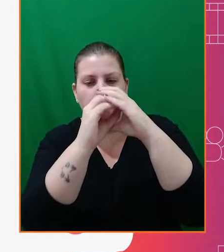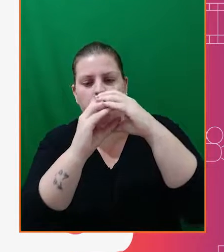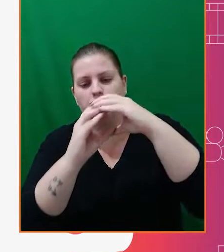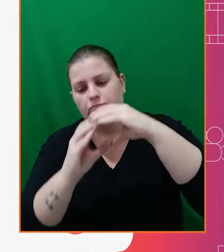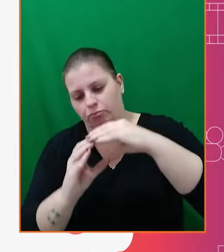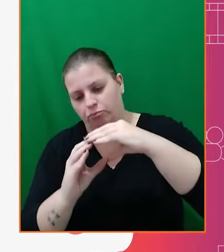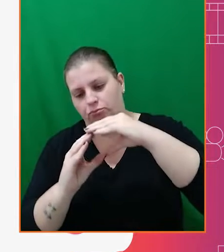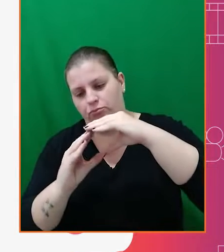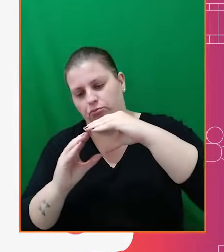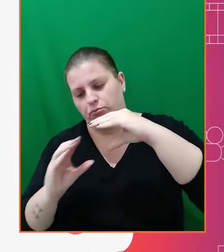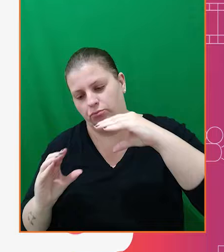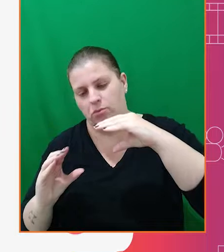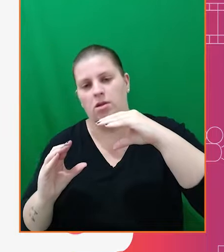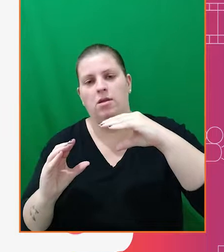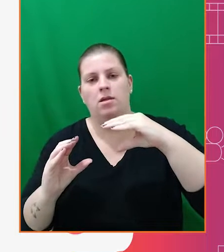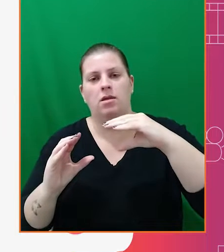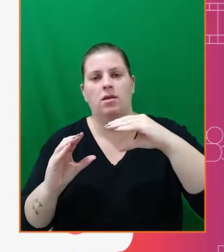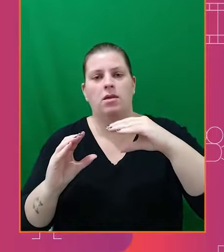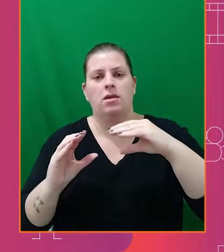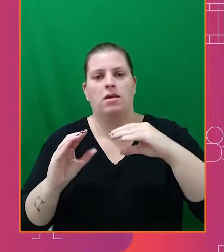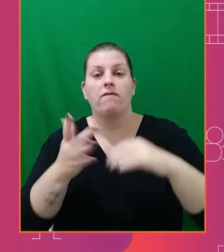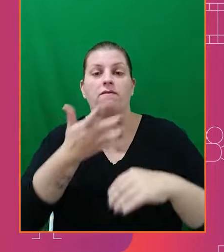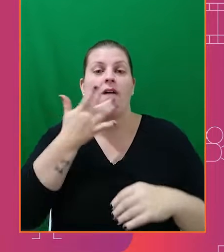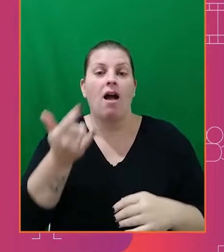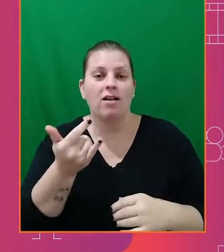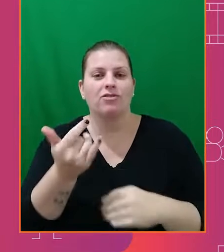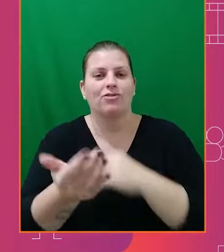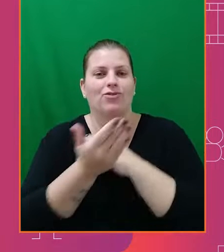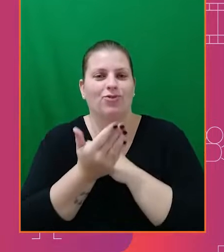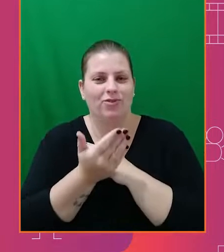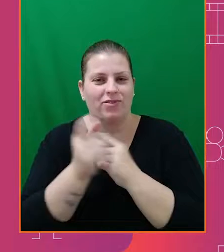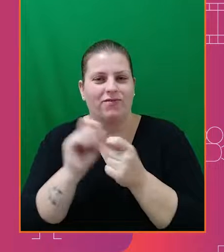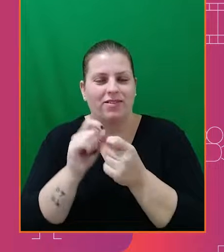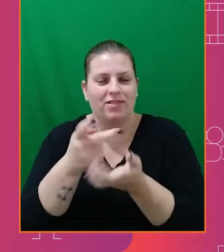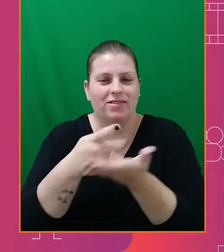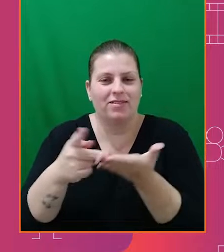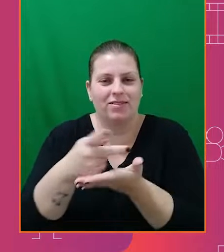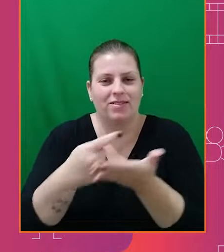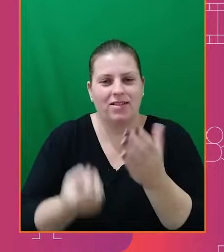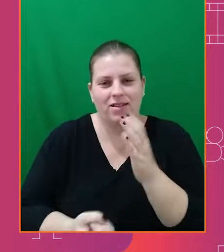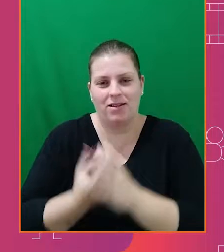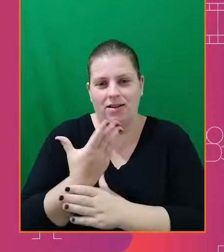e facilita na hora de copiar um desenho. Aqui encerramos a nossa